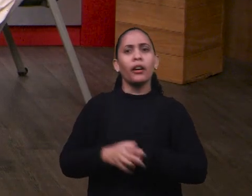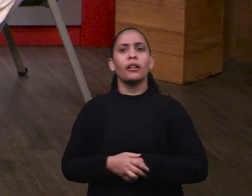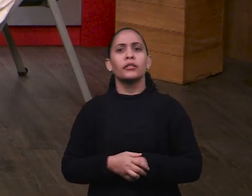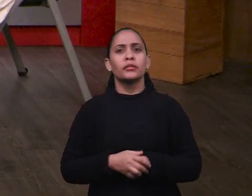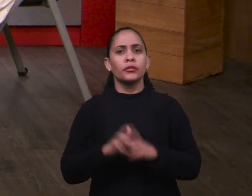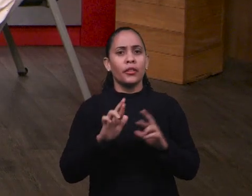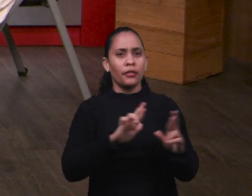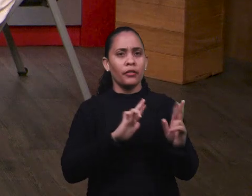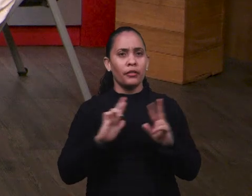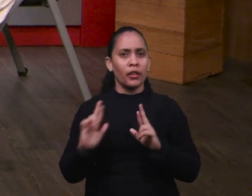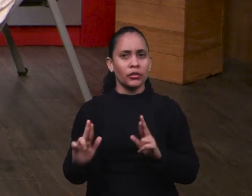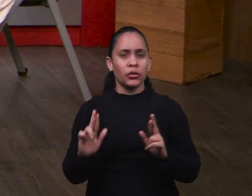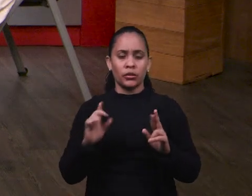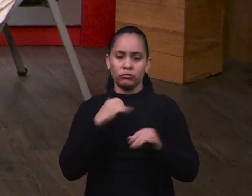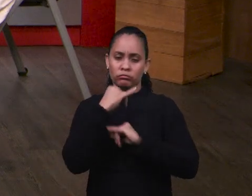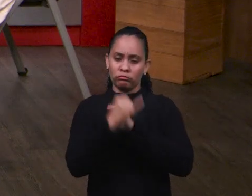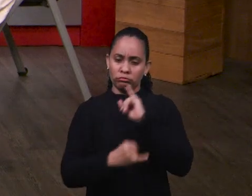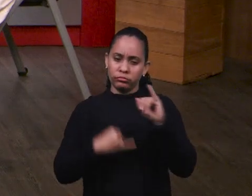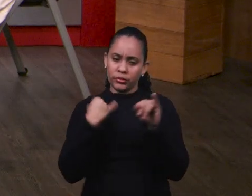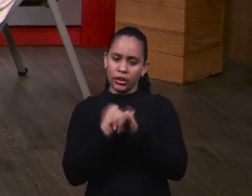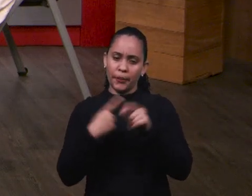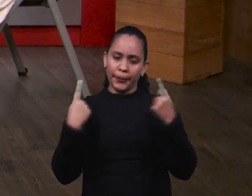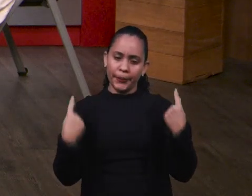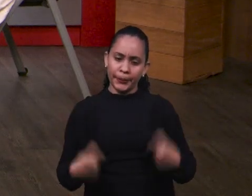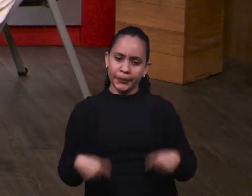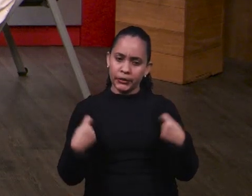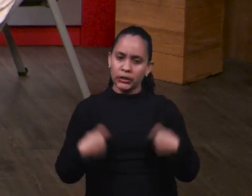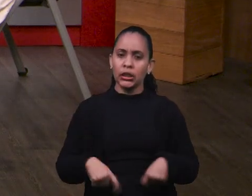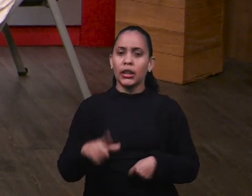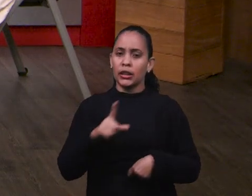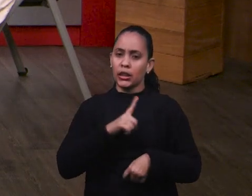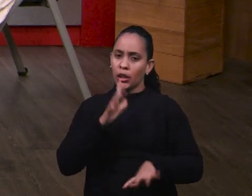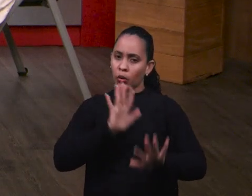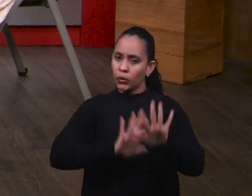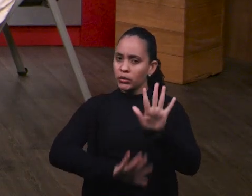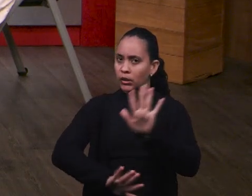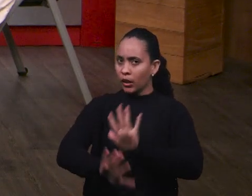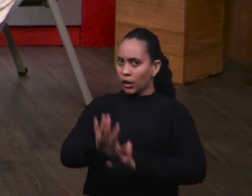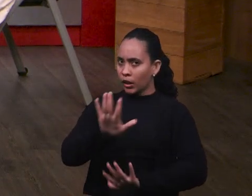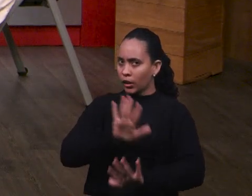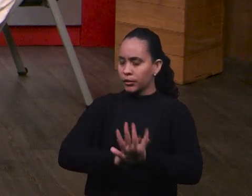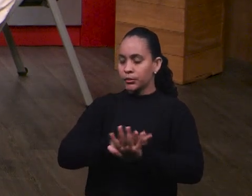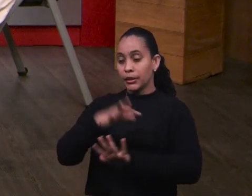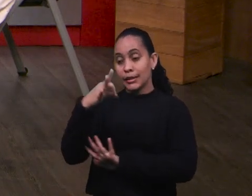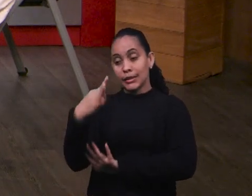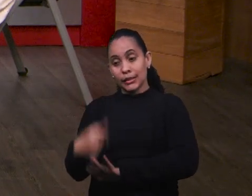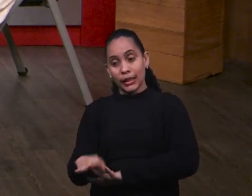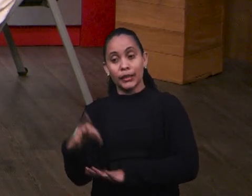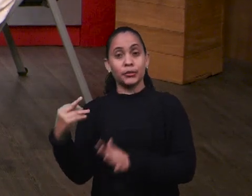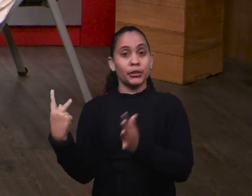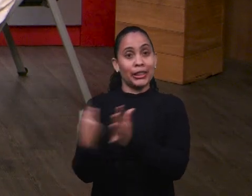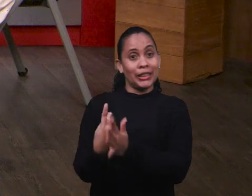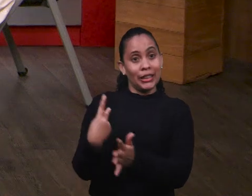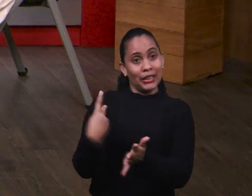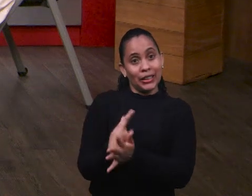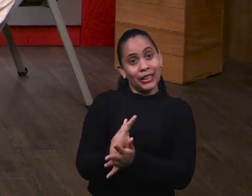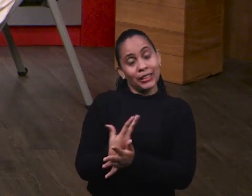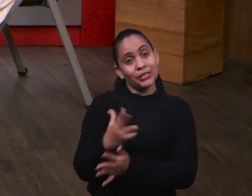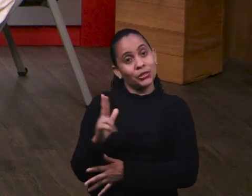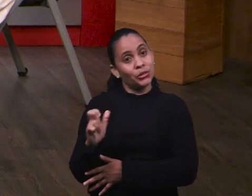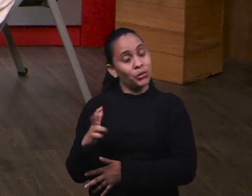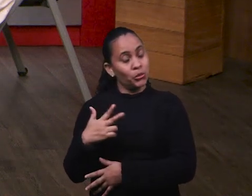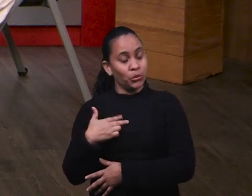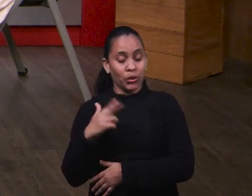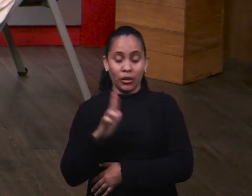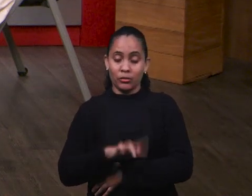né? Tem muitas coisas na internet, mas a gente precisa filtrar aquilo que é, né, certo, aquilo que é errado, nunca